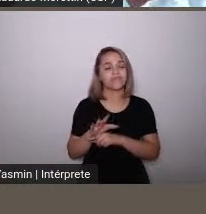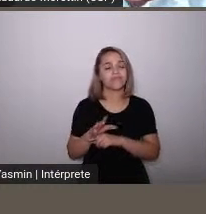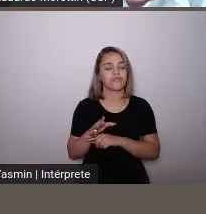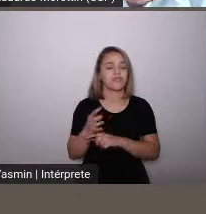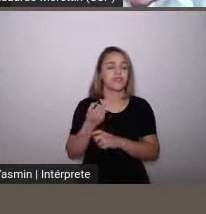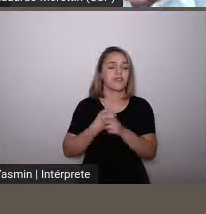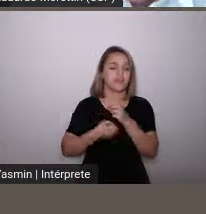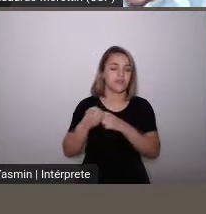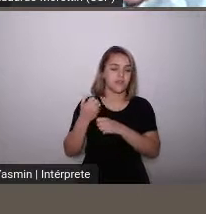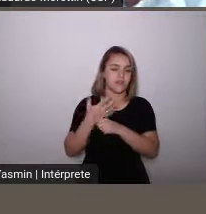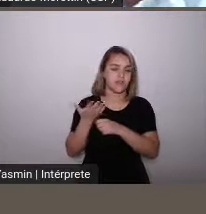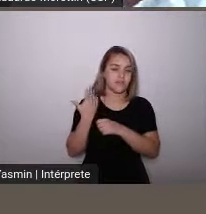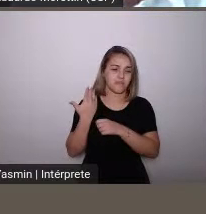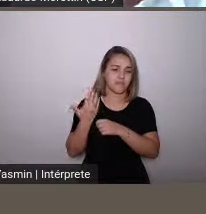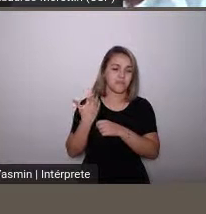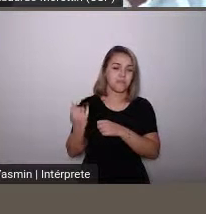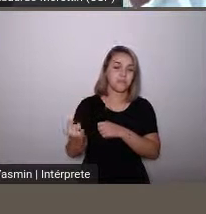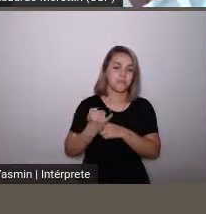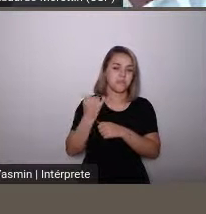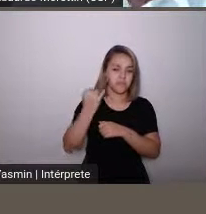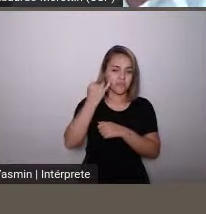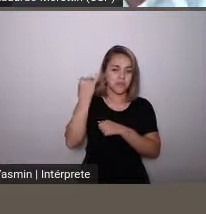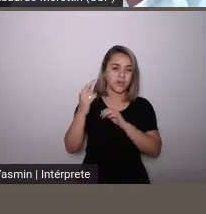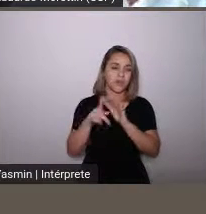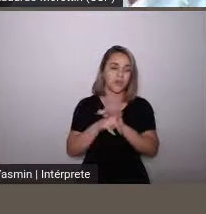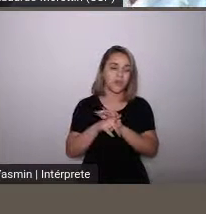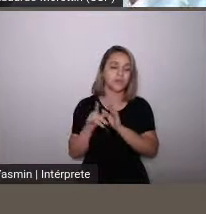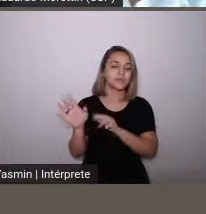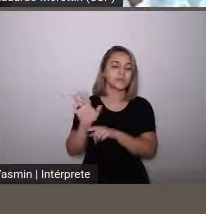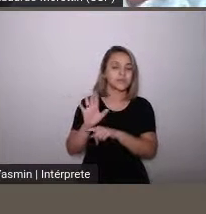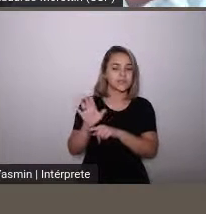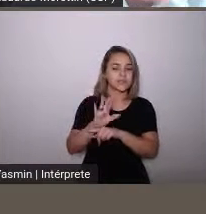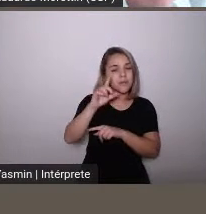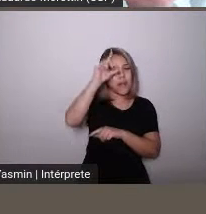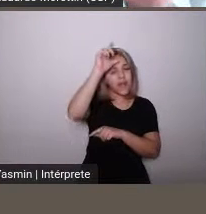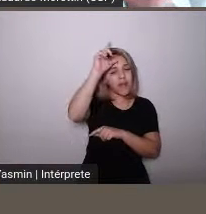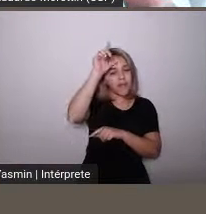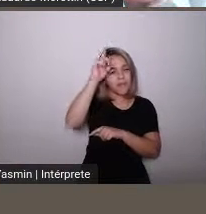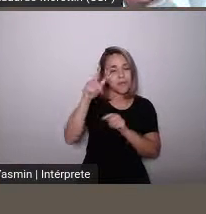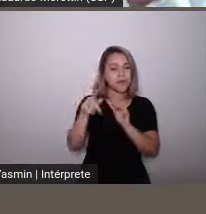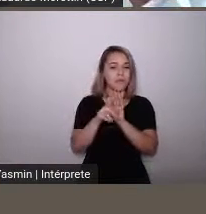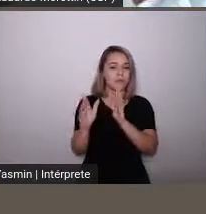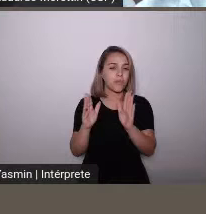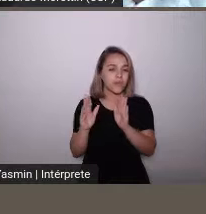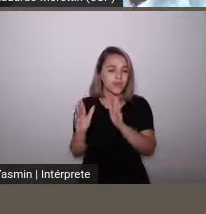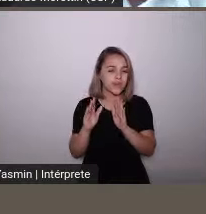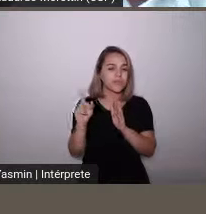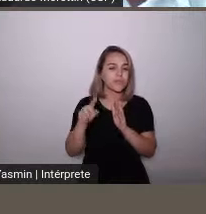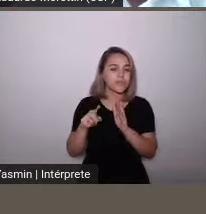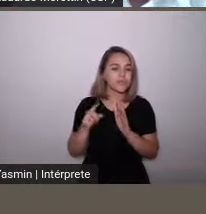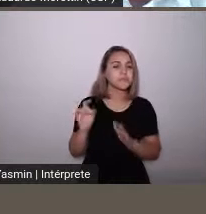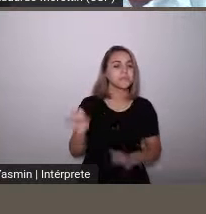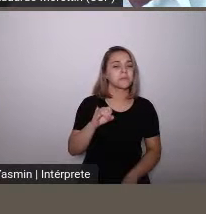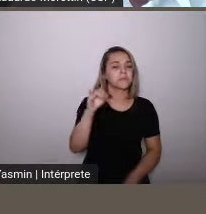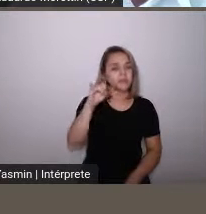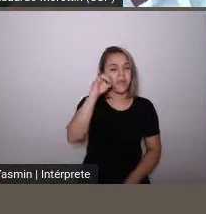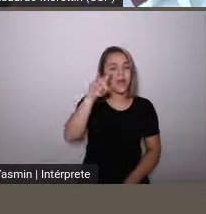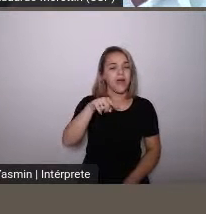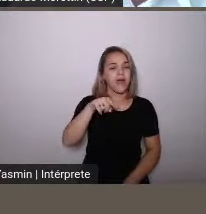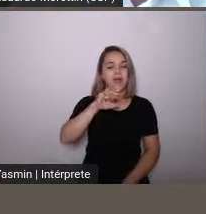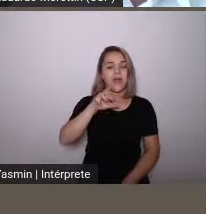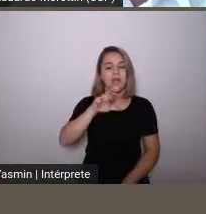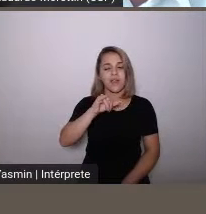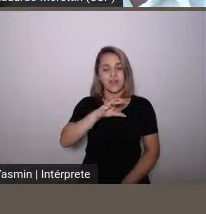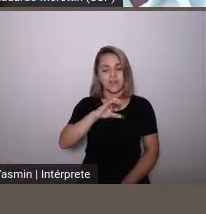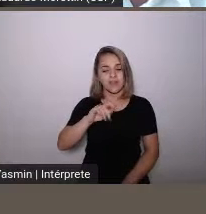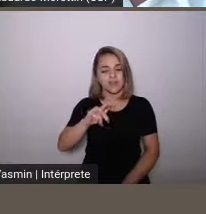produtora importante do cinema alemão do período. Tinha um produtor também muito importante, que é o Erik Pohmer. E esse